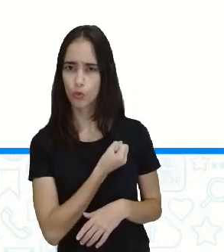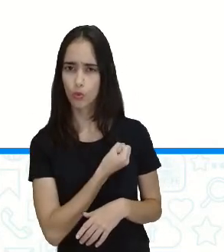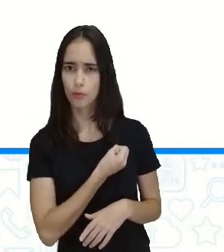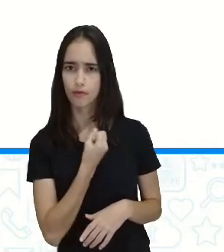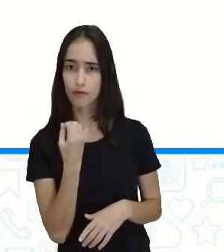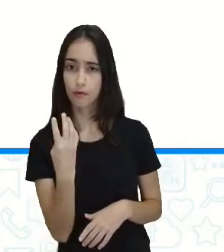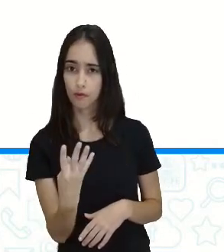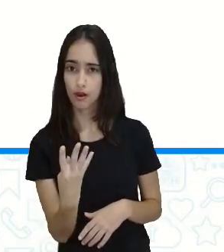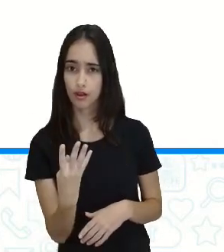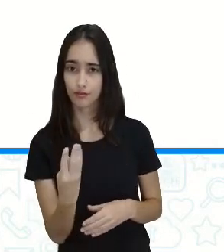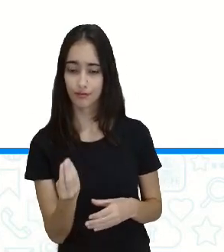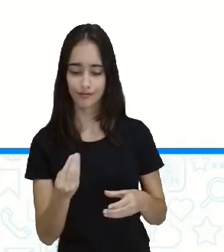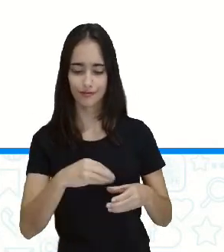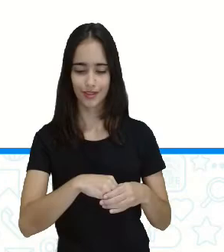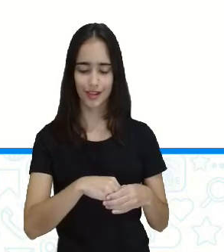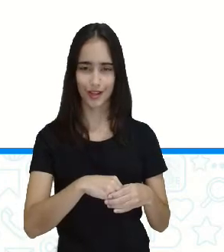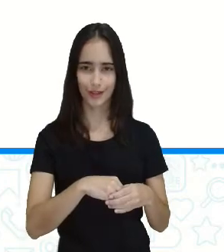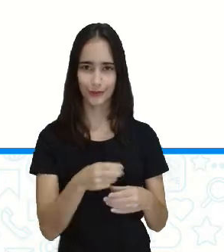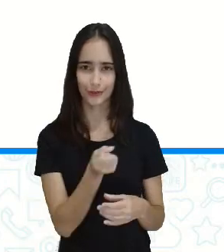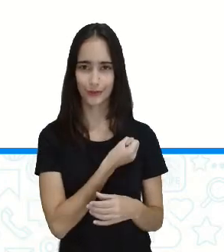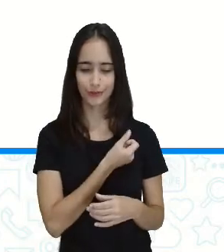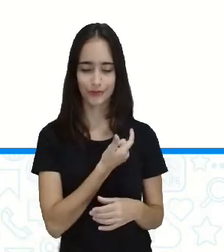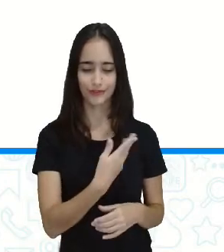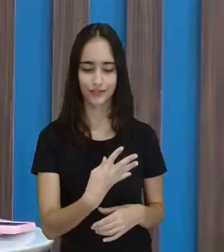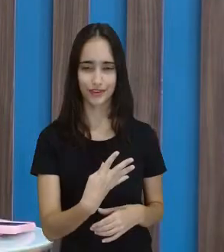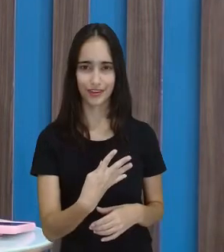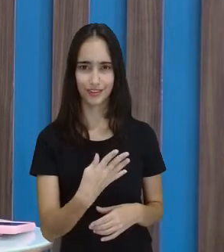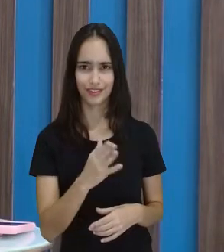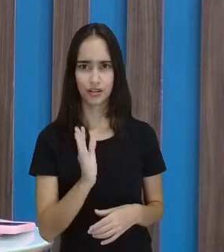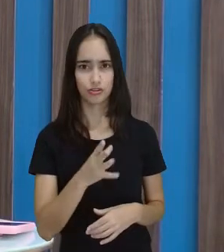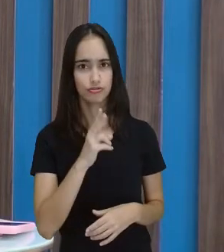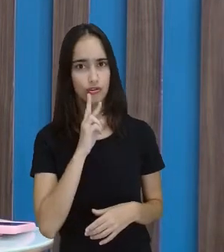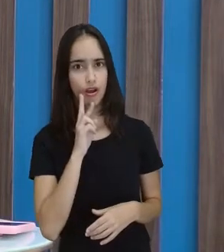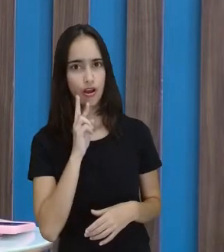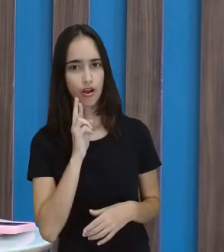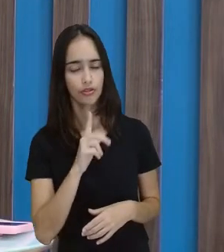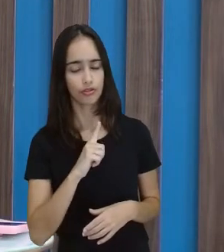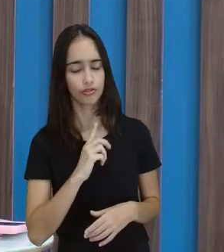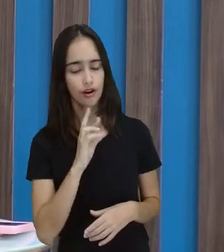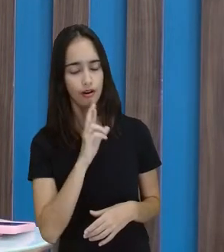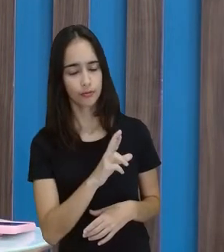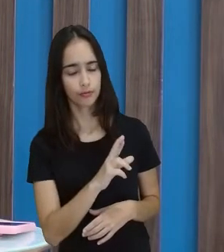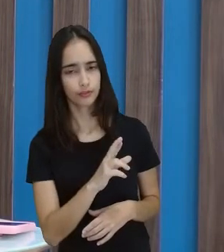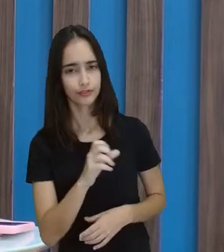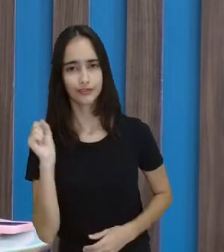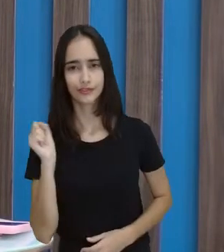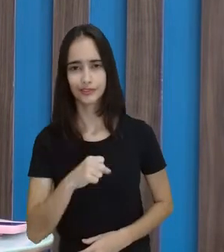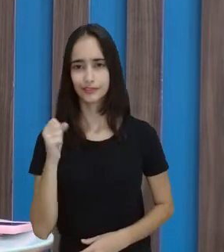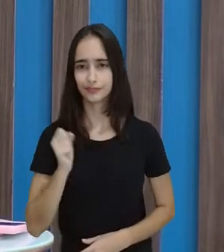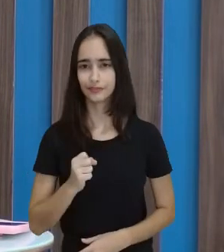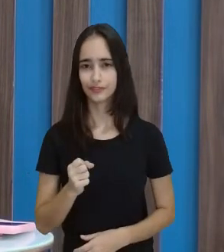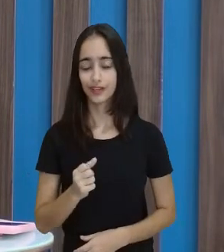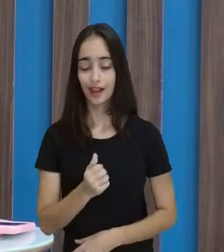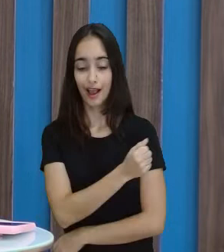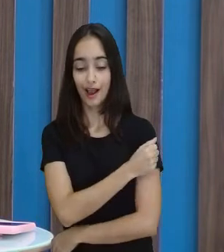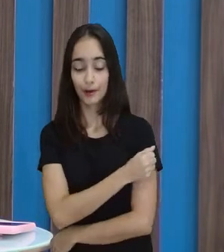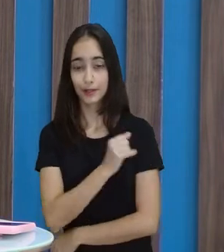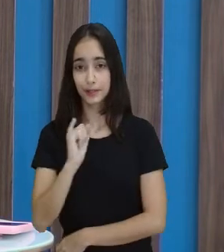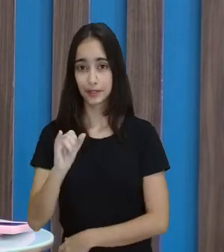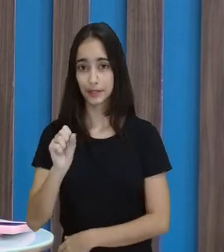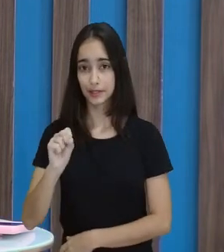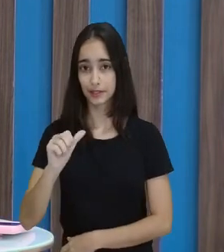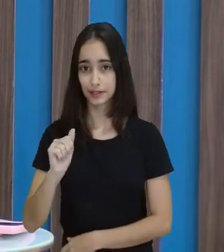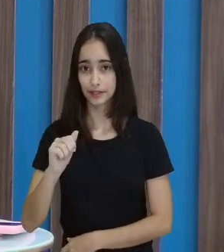24? Então, já tem resposta aí, professora Casey? Já tem resposta, Conta professora. aí pra gente. Olha, Isabela está dizendo